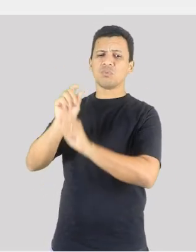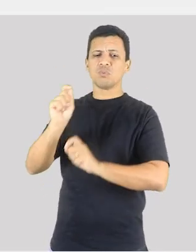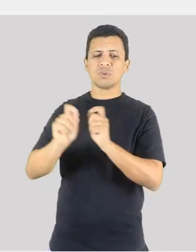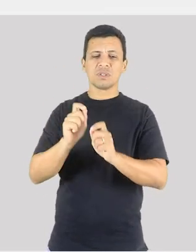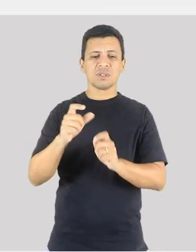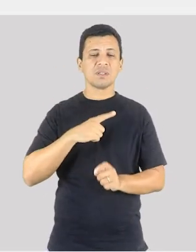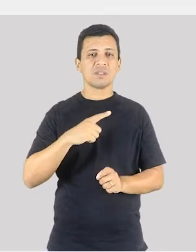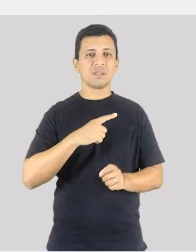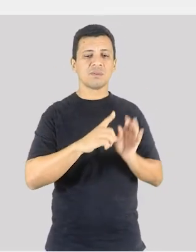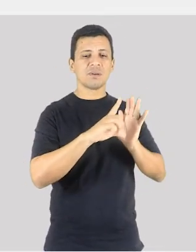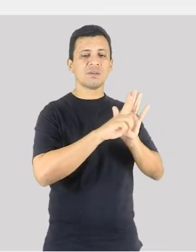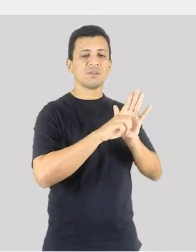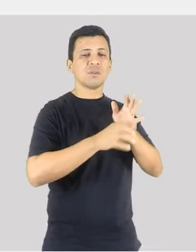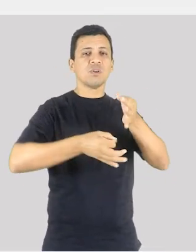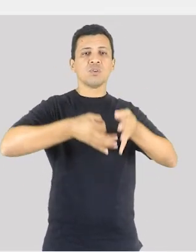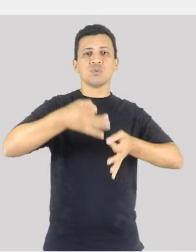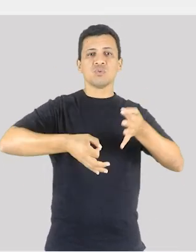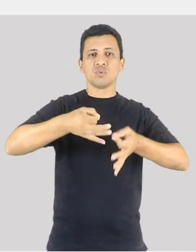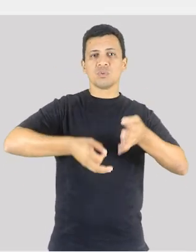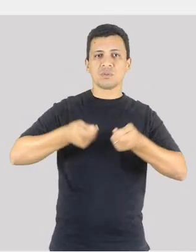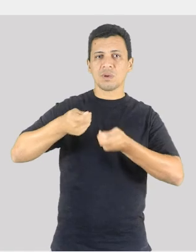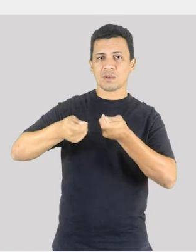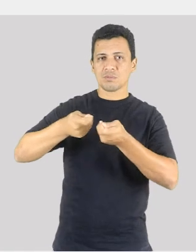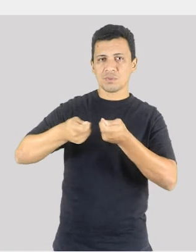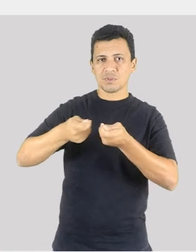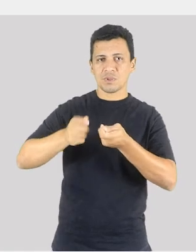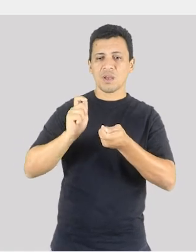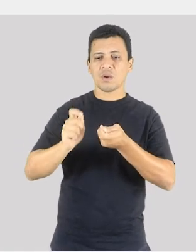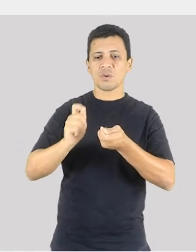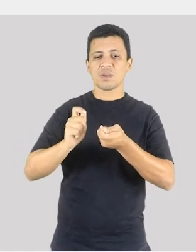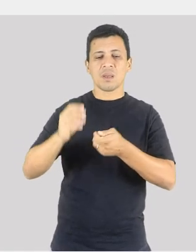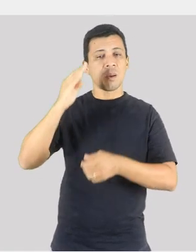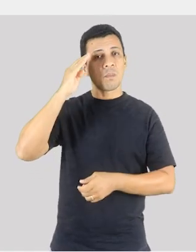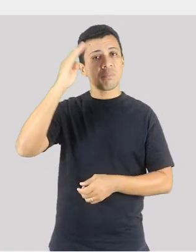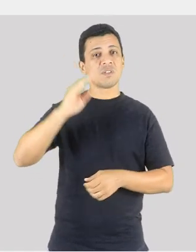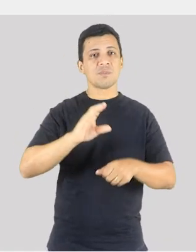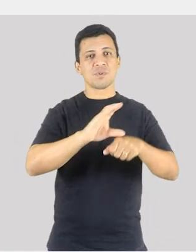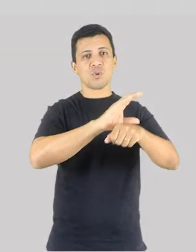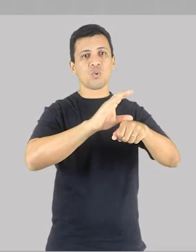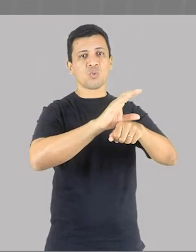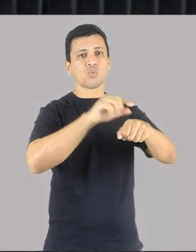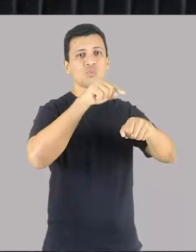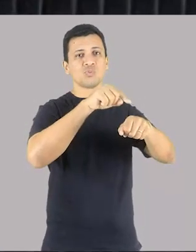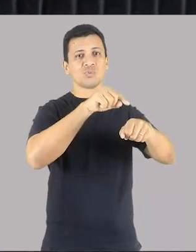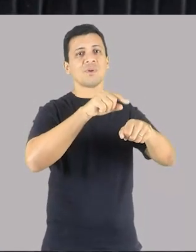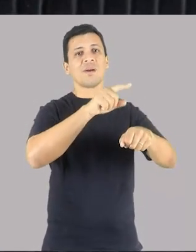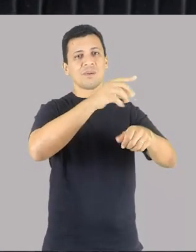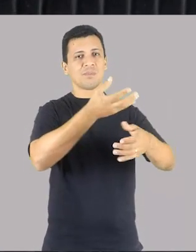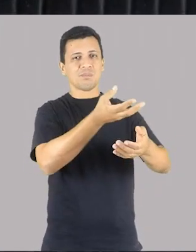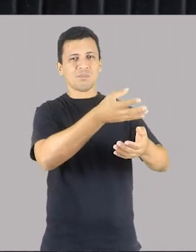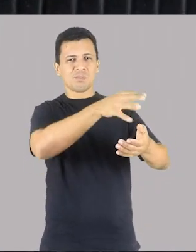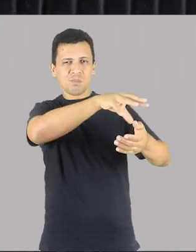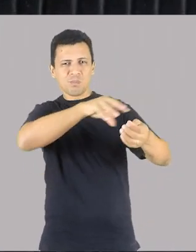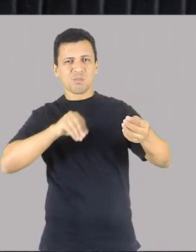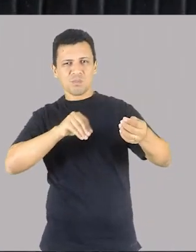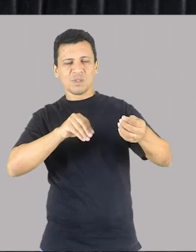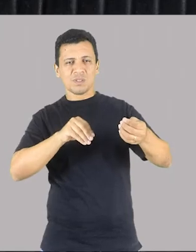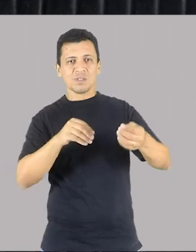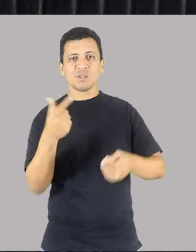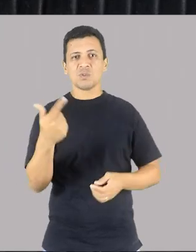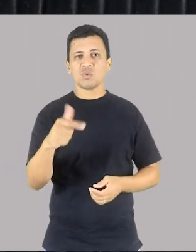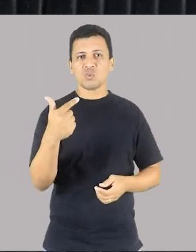regime jurídico administrativo ele vai decorrer principalmente da nossa Constituição. Isso porque não existe um código